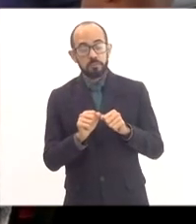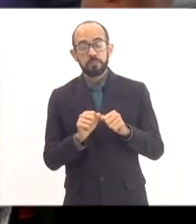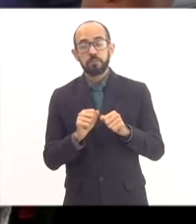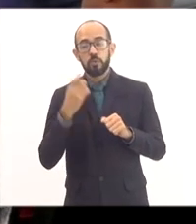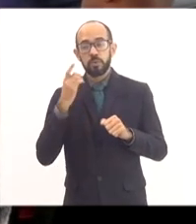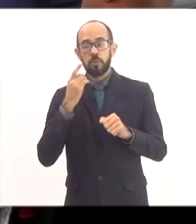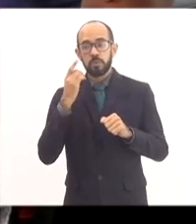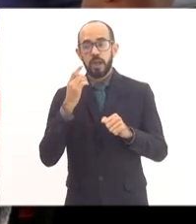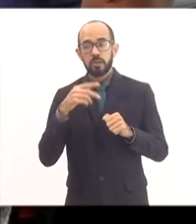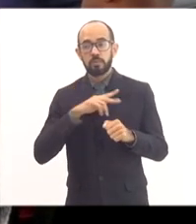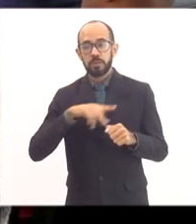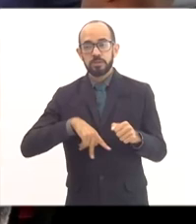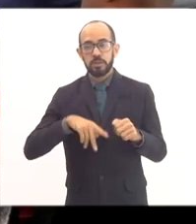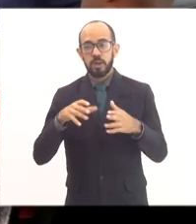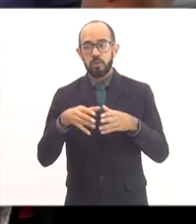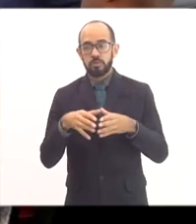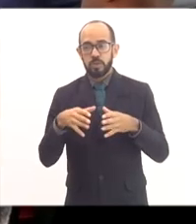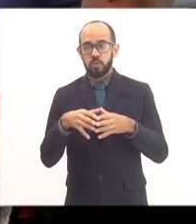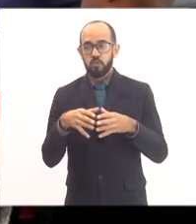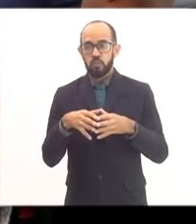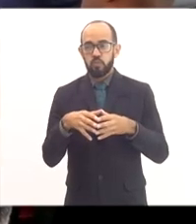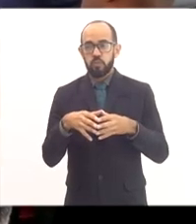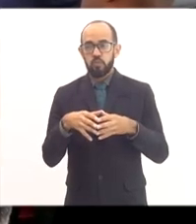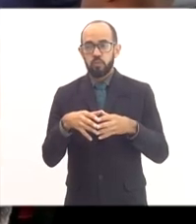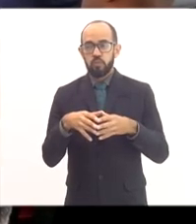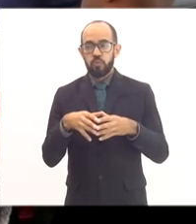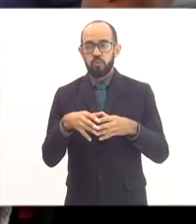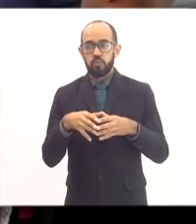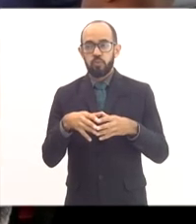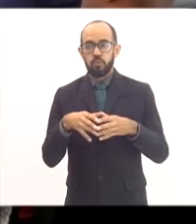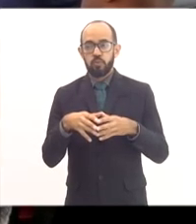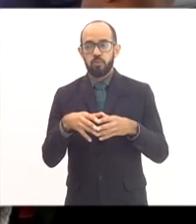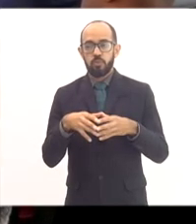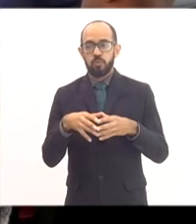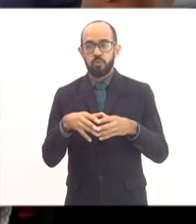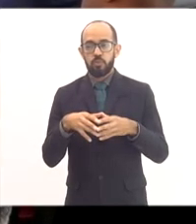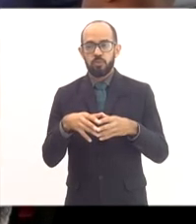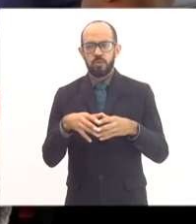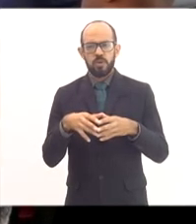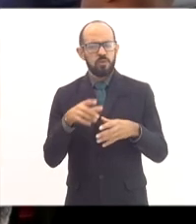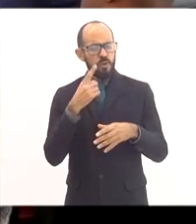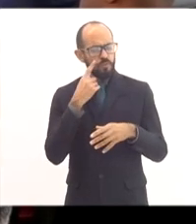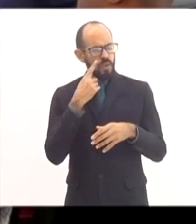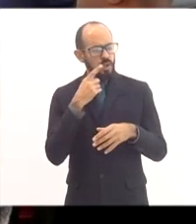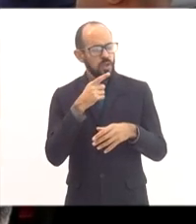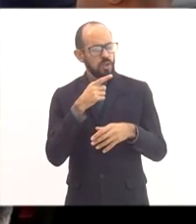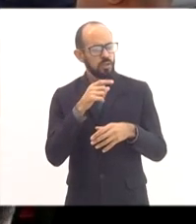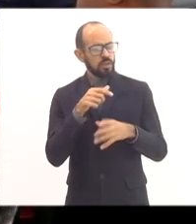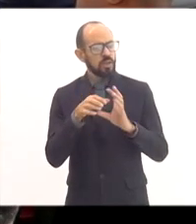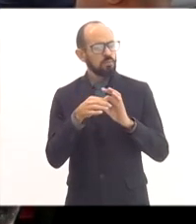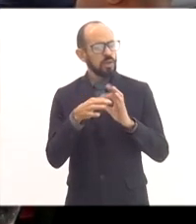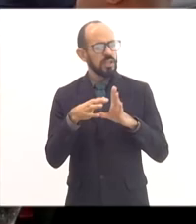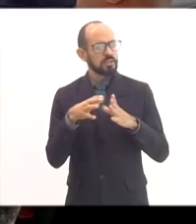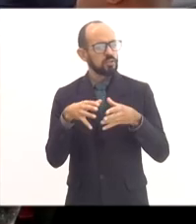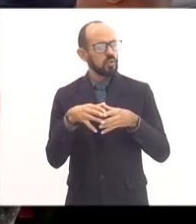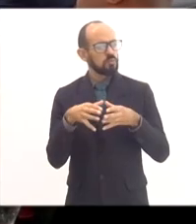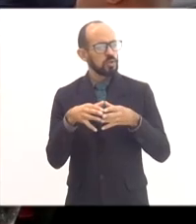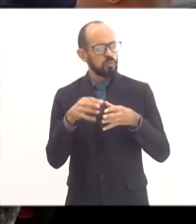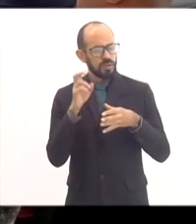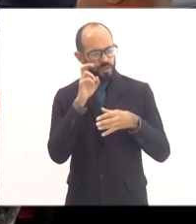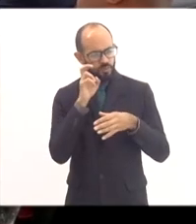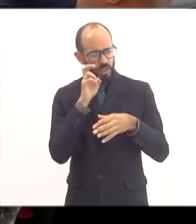e presidente da comissão. Eu vou deliberar no próximo. Que dia tem deliberação da comissão? Acho que